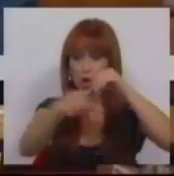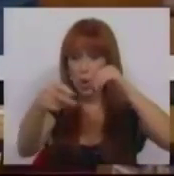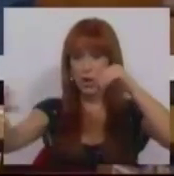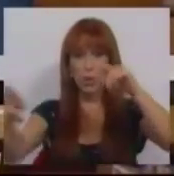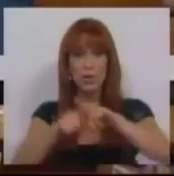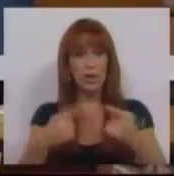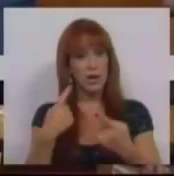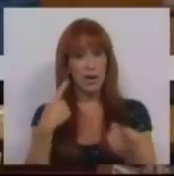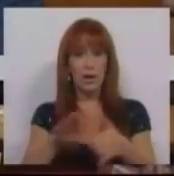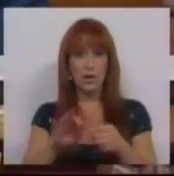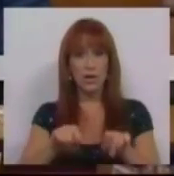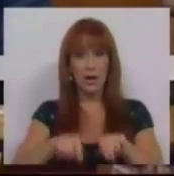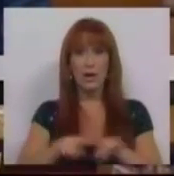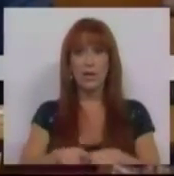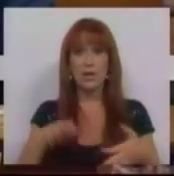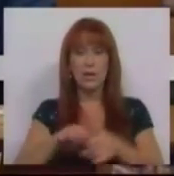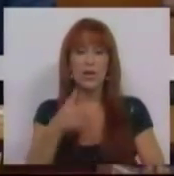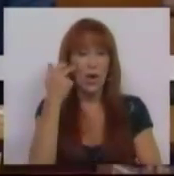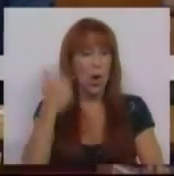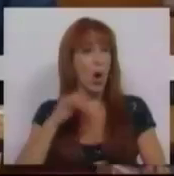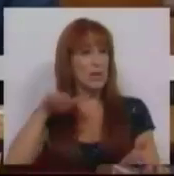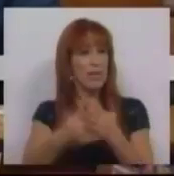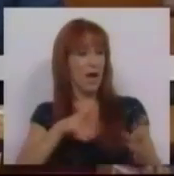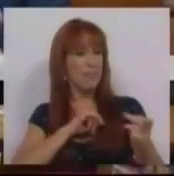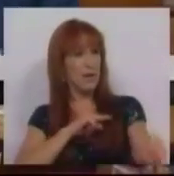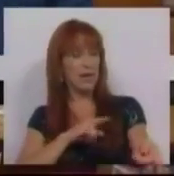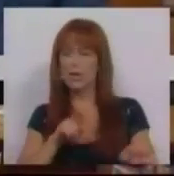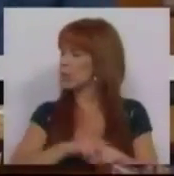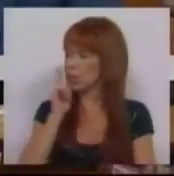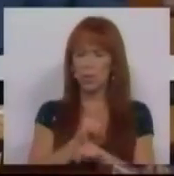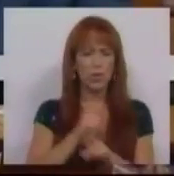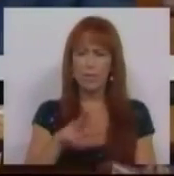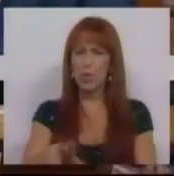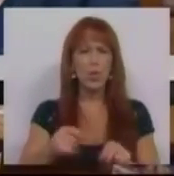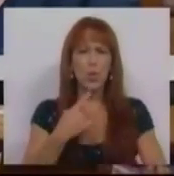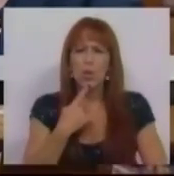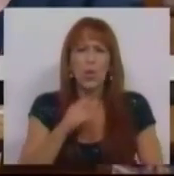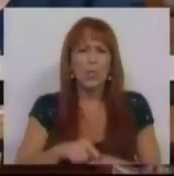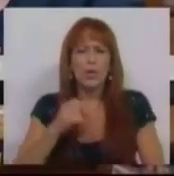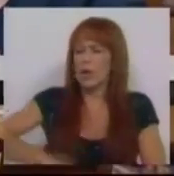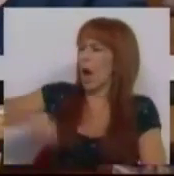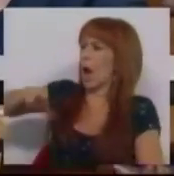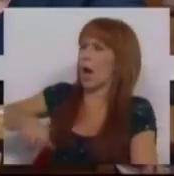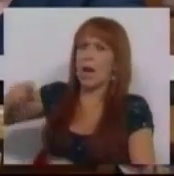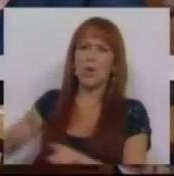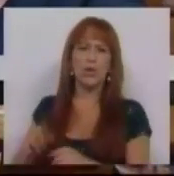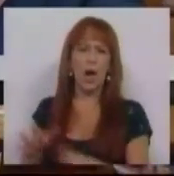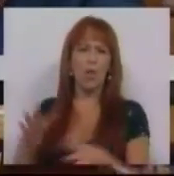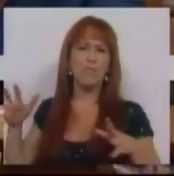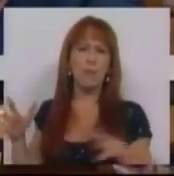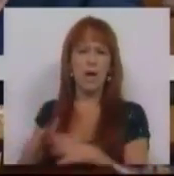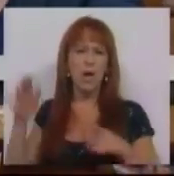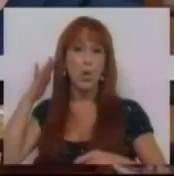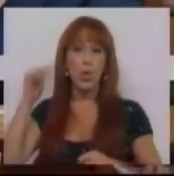euro, reforça esta nada honrosa distinção. Ao mesmo tempo que nunca houve tantos milionários que aumentam